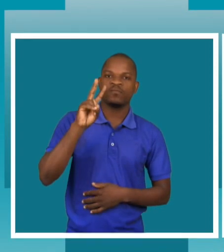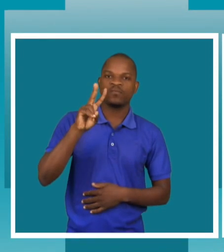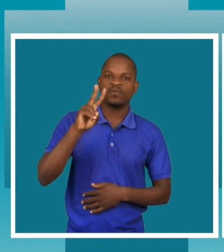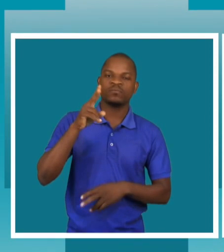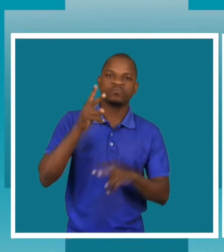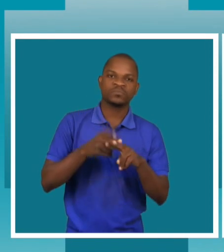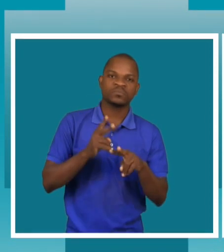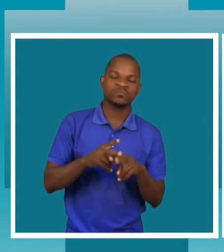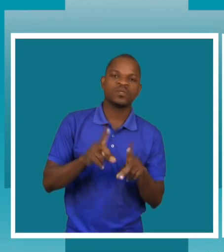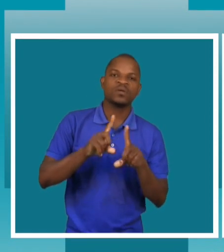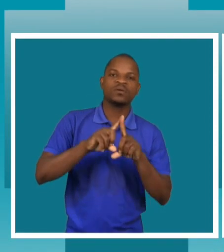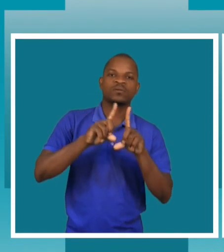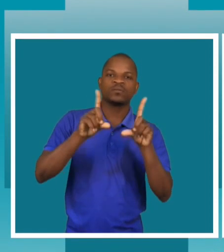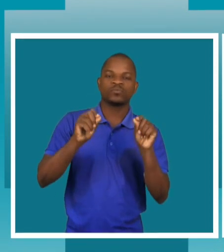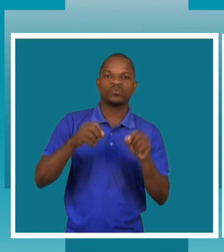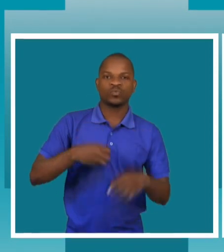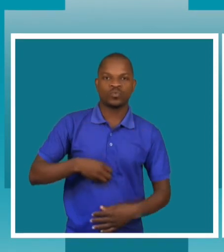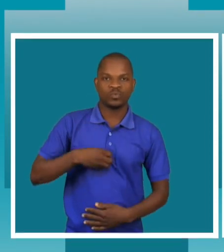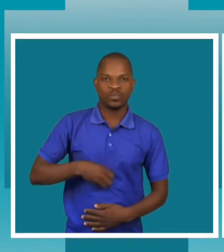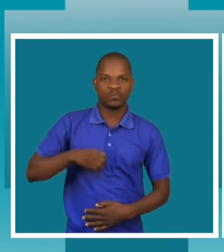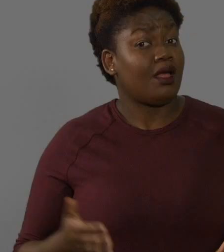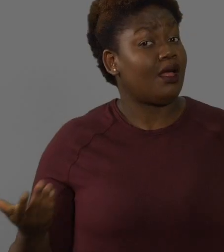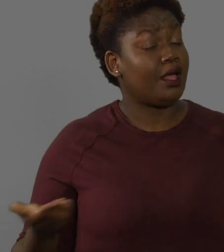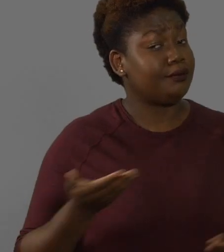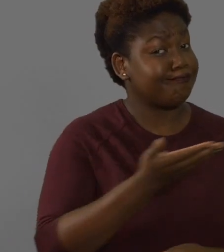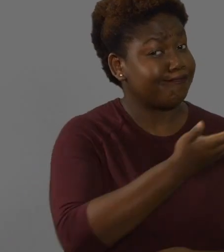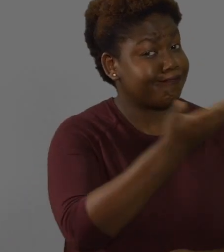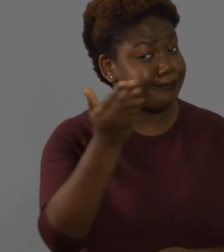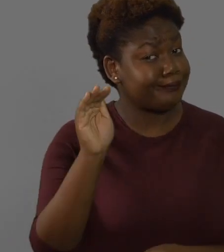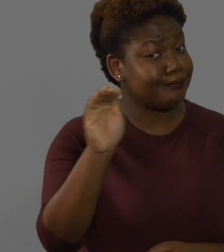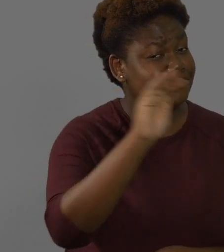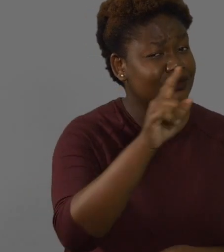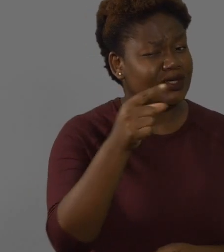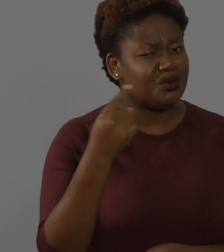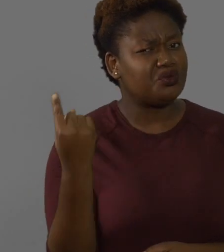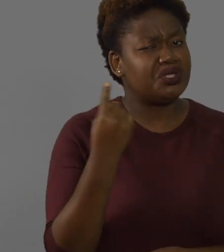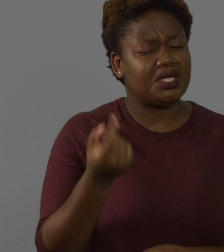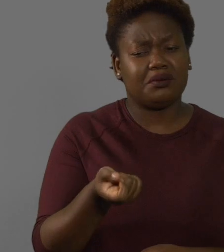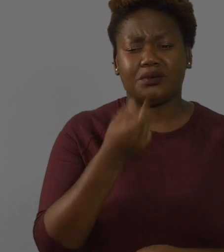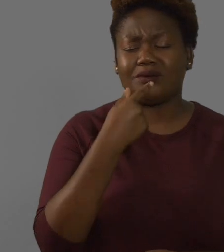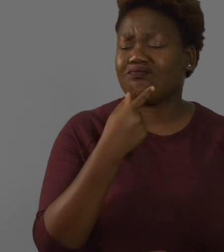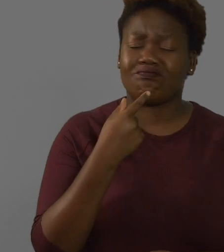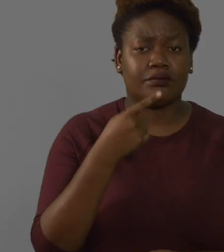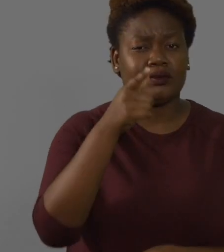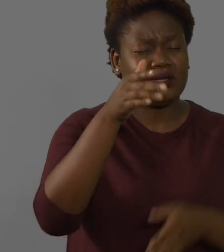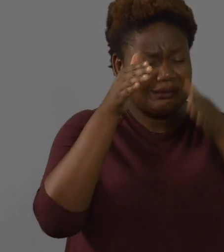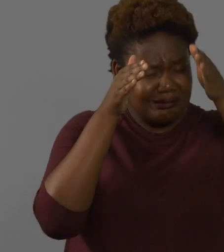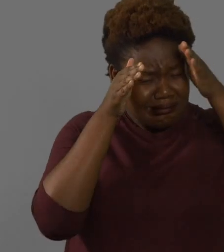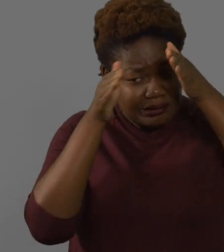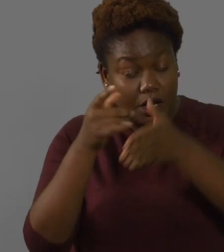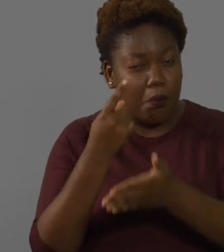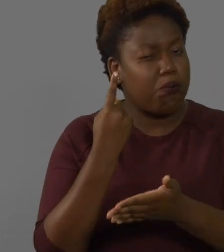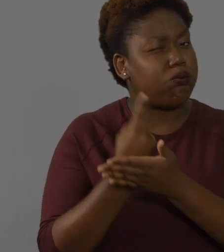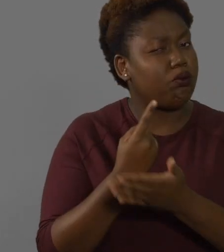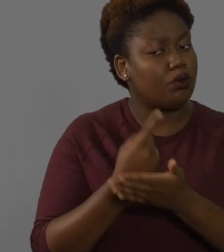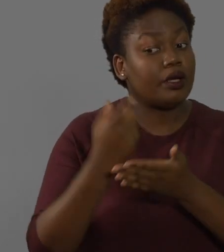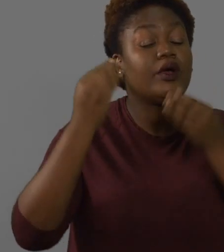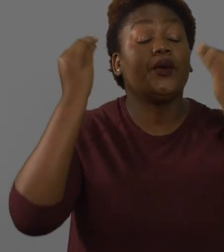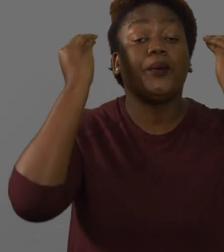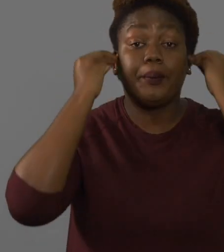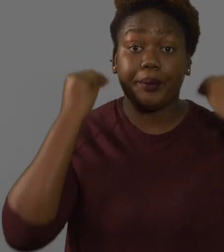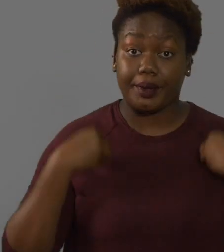infecções pulmonares agudas e diarreias. Fica, então, a chamada de atenção para não administrar medicação